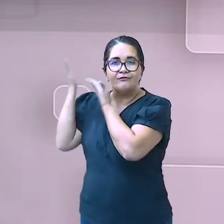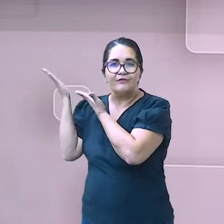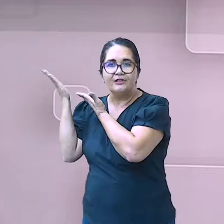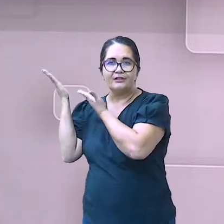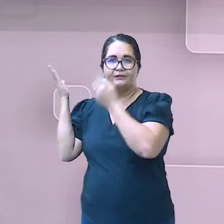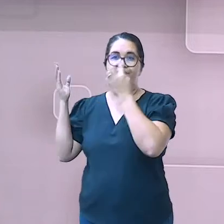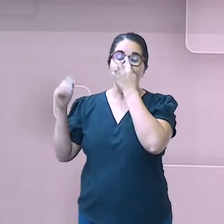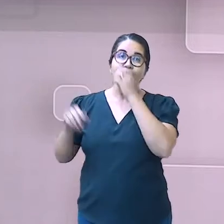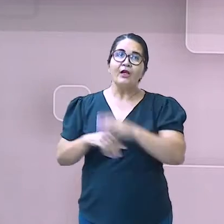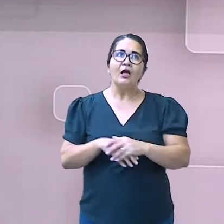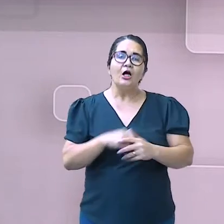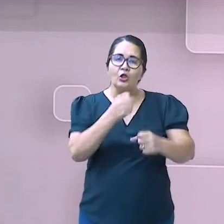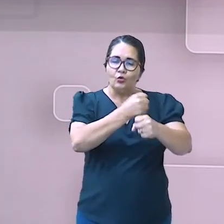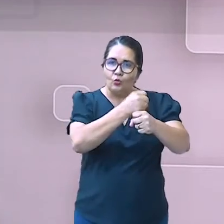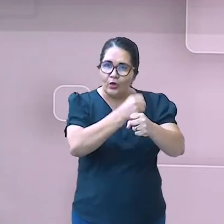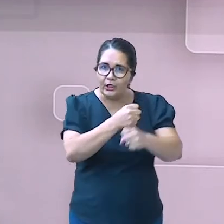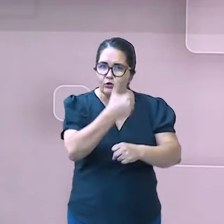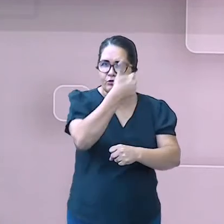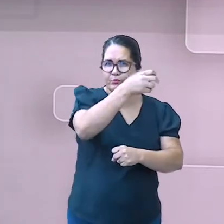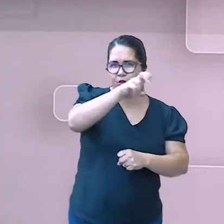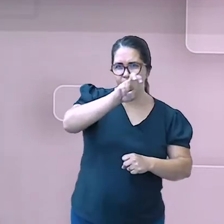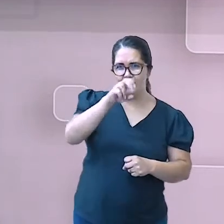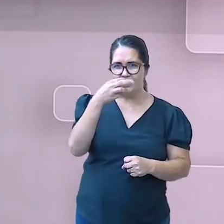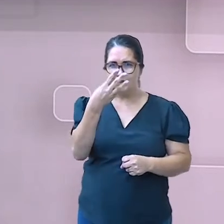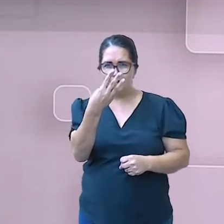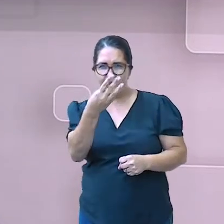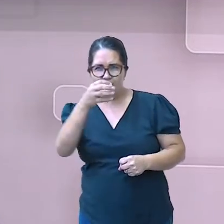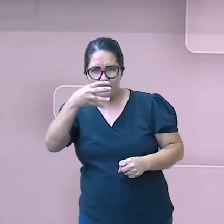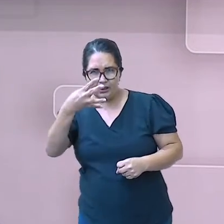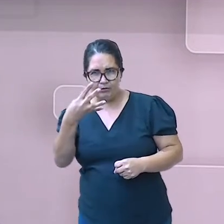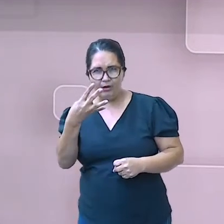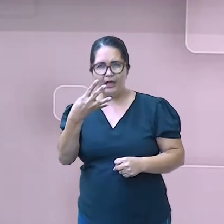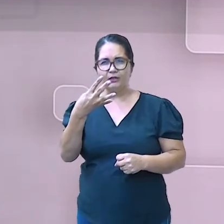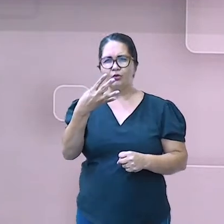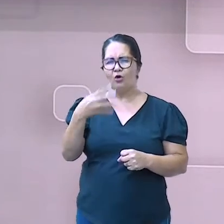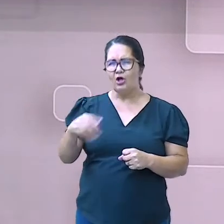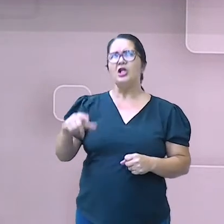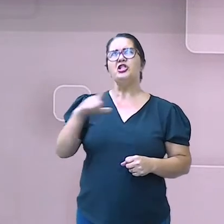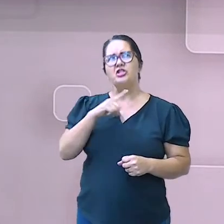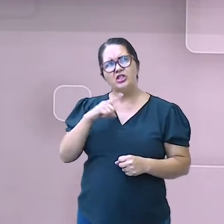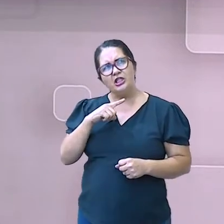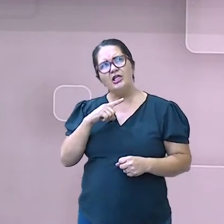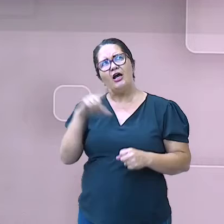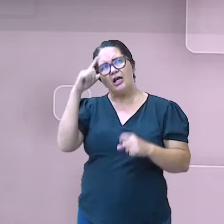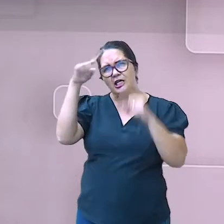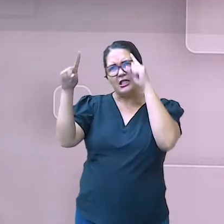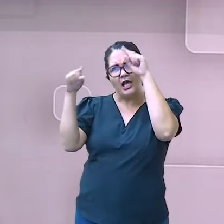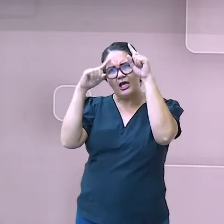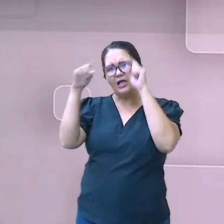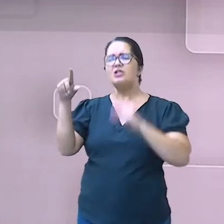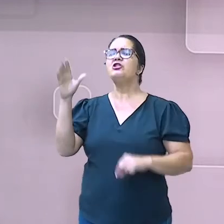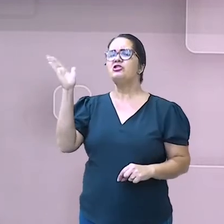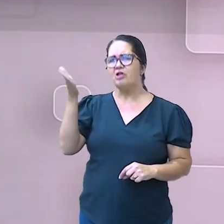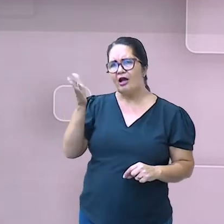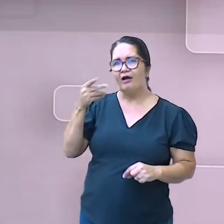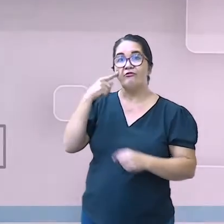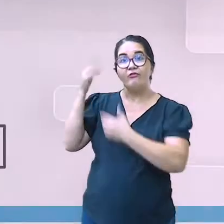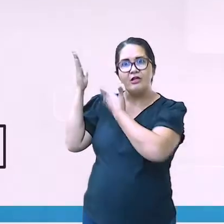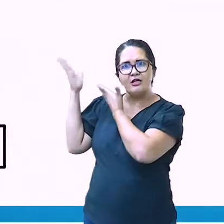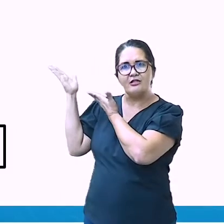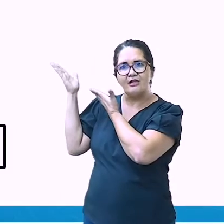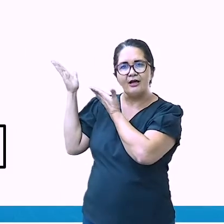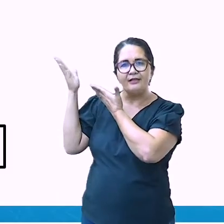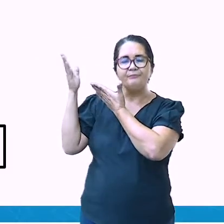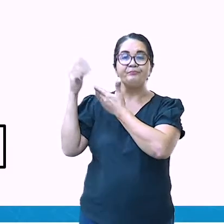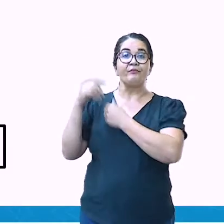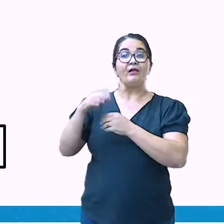Lá em 1534 já se tinha uma ideia e o mapa era só esse pedaço ali colorido, olha,